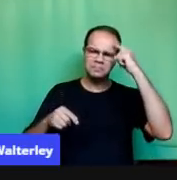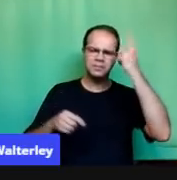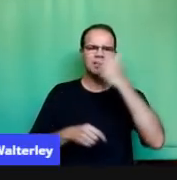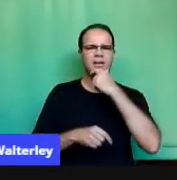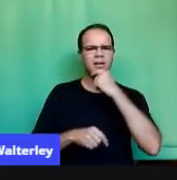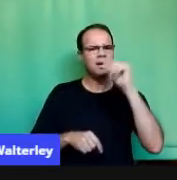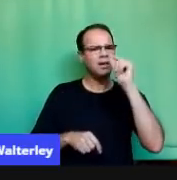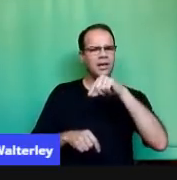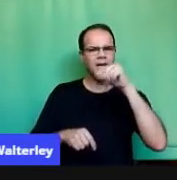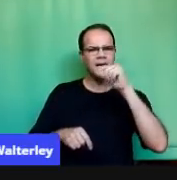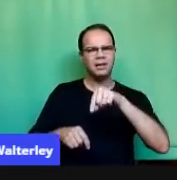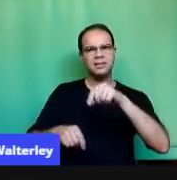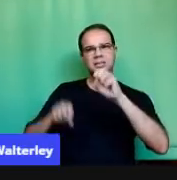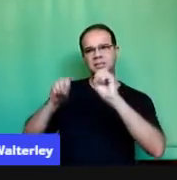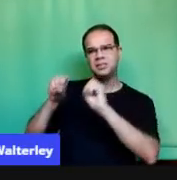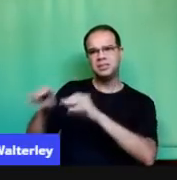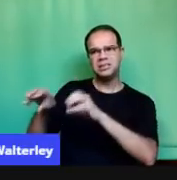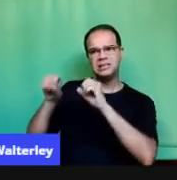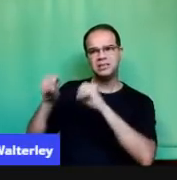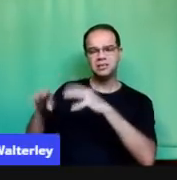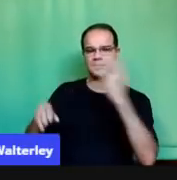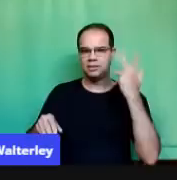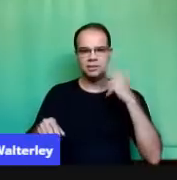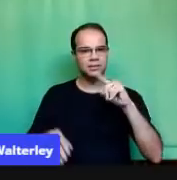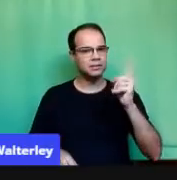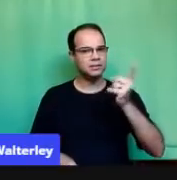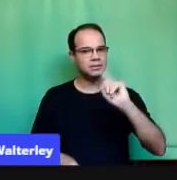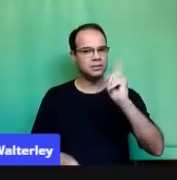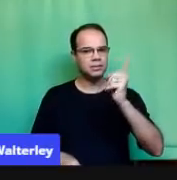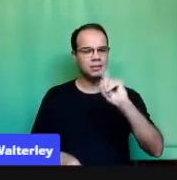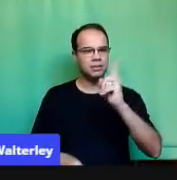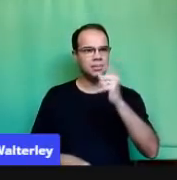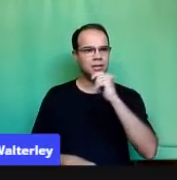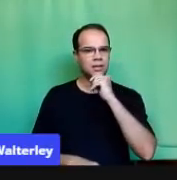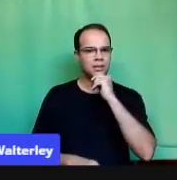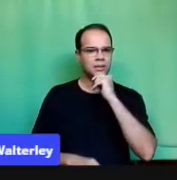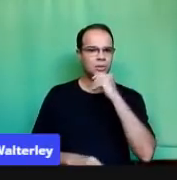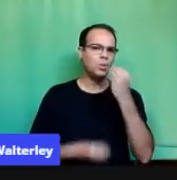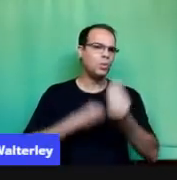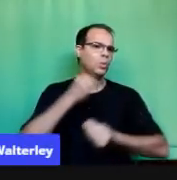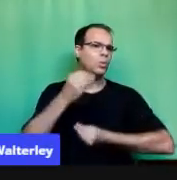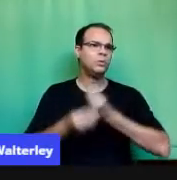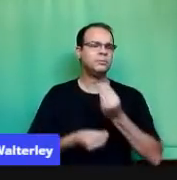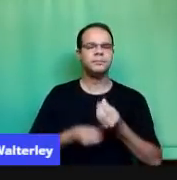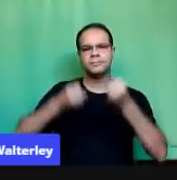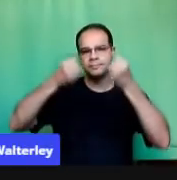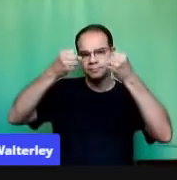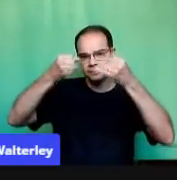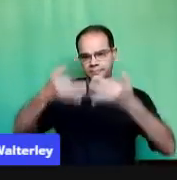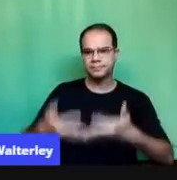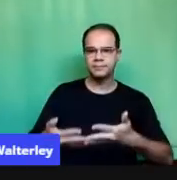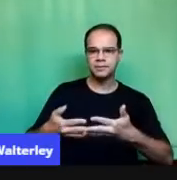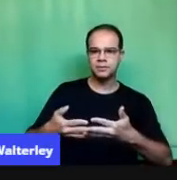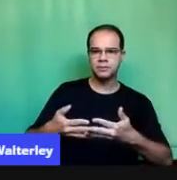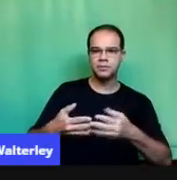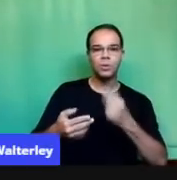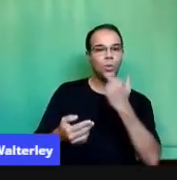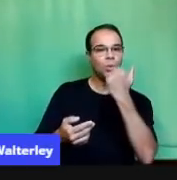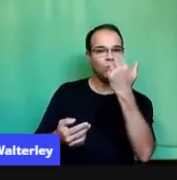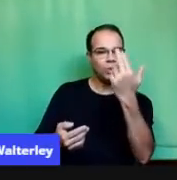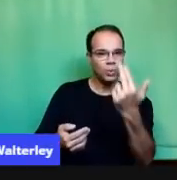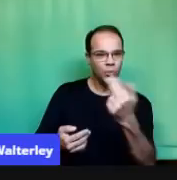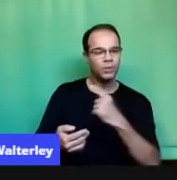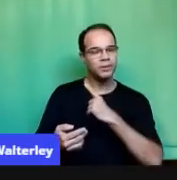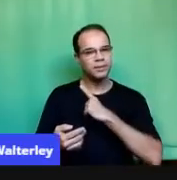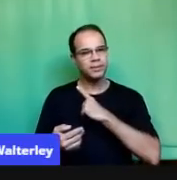a forma de trabalhar com a criança. Eu não vou explicar o que é cor secundária. Aparece lá falando sobre